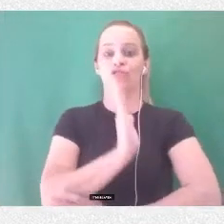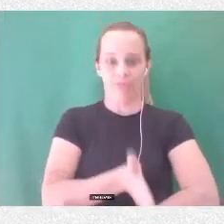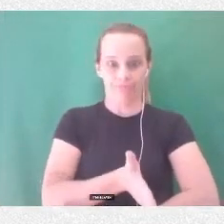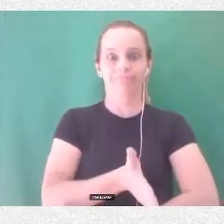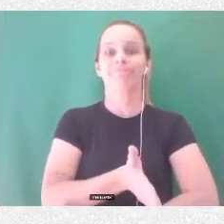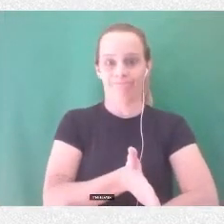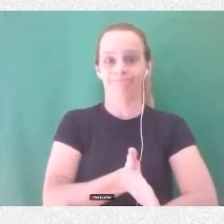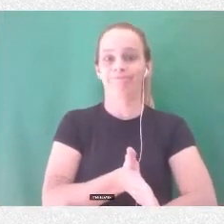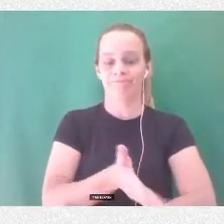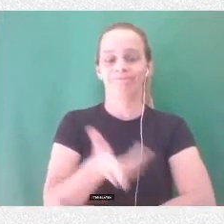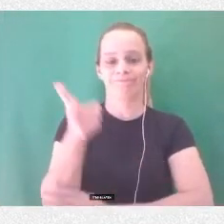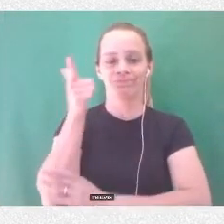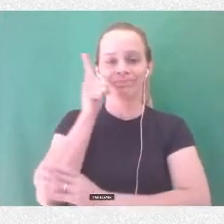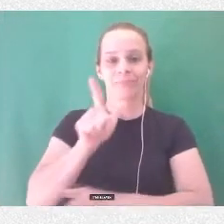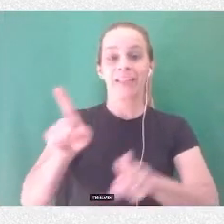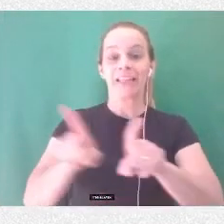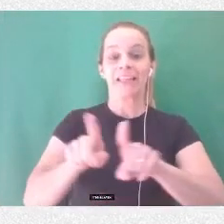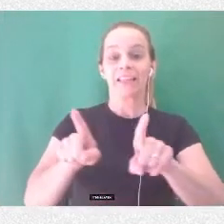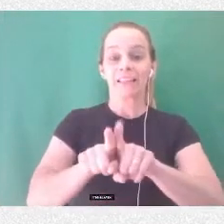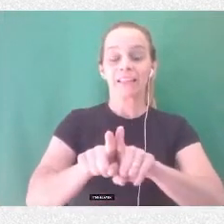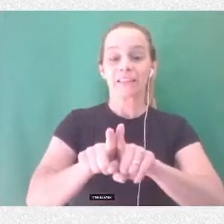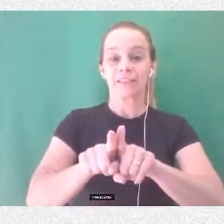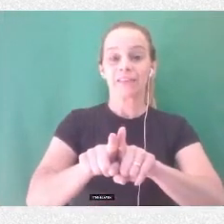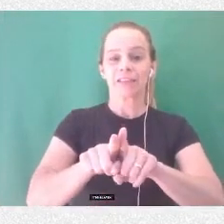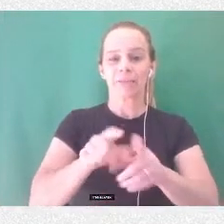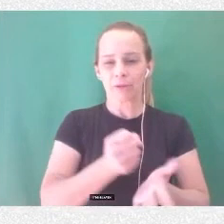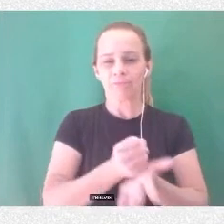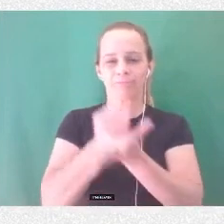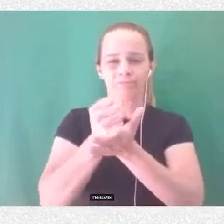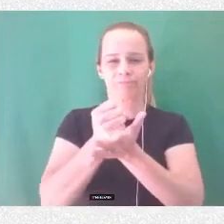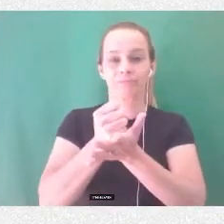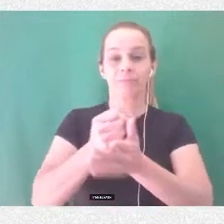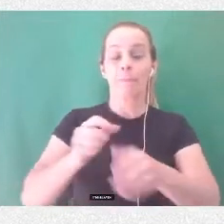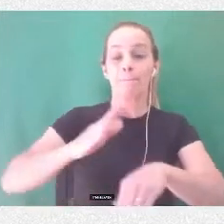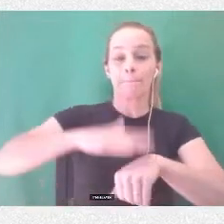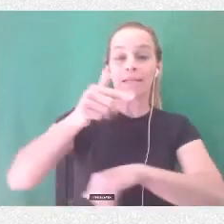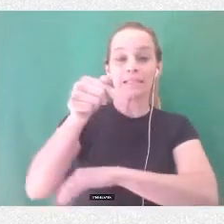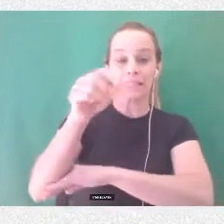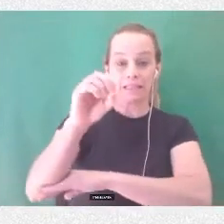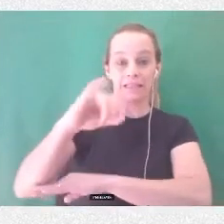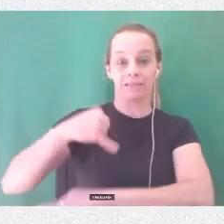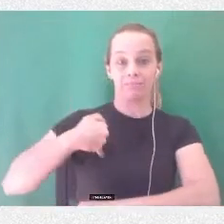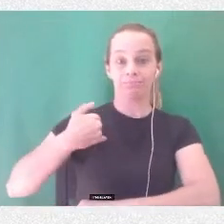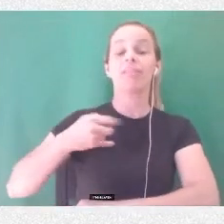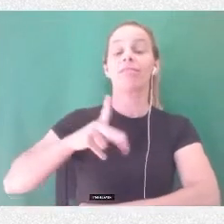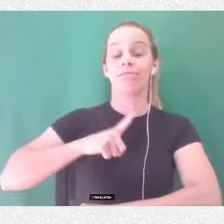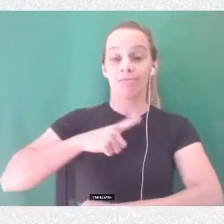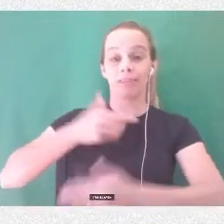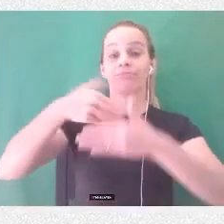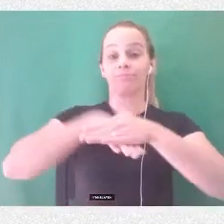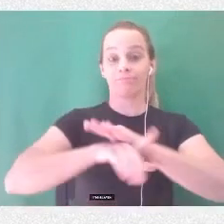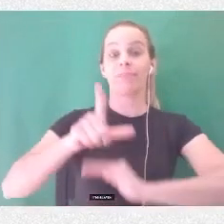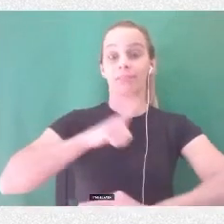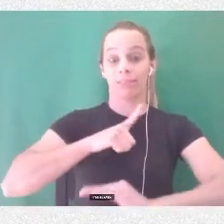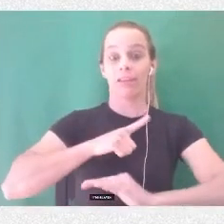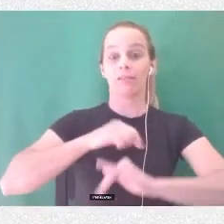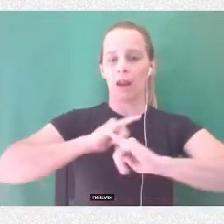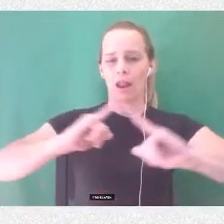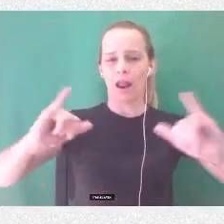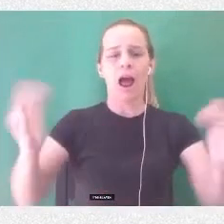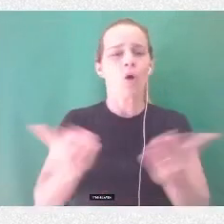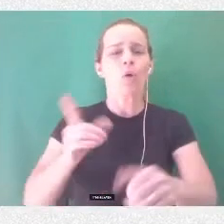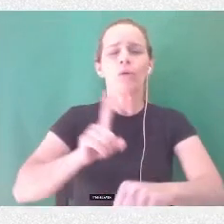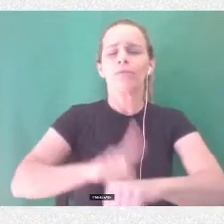também com a dose de reforço para acima de 70 anos. E agora, com esse importante